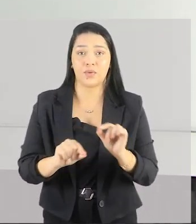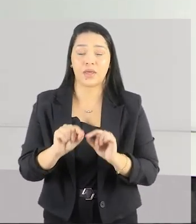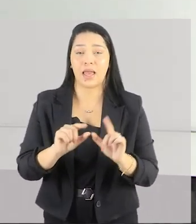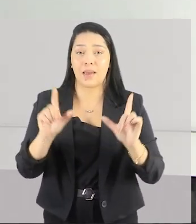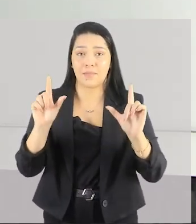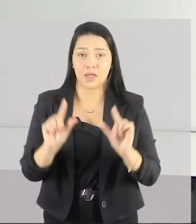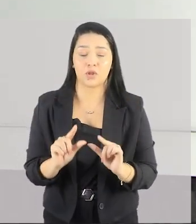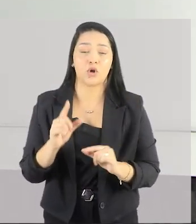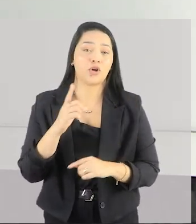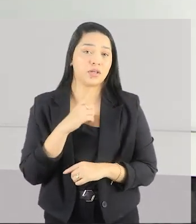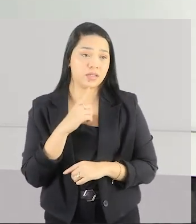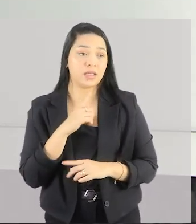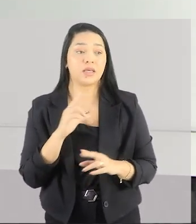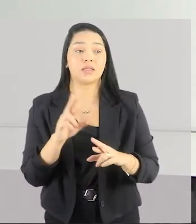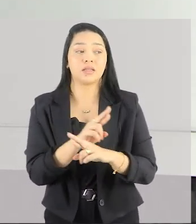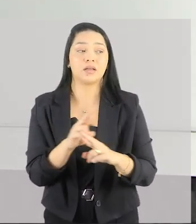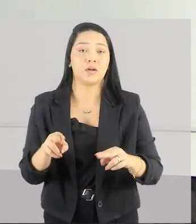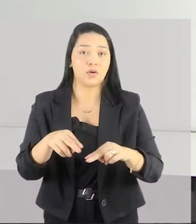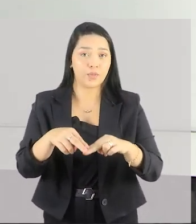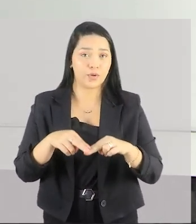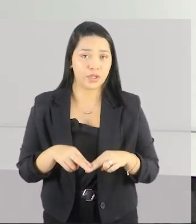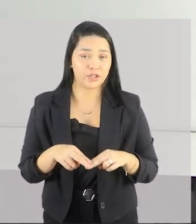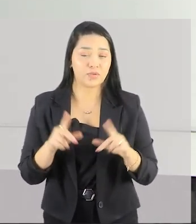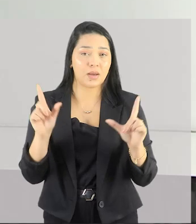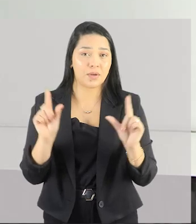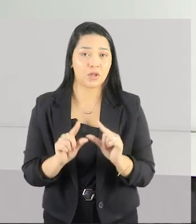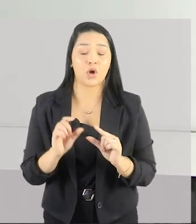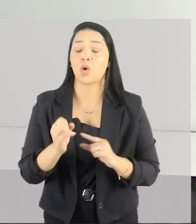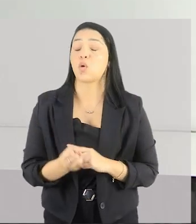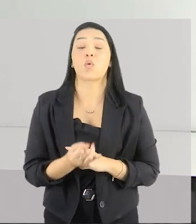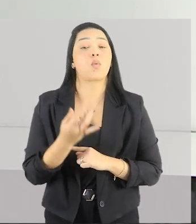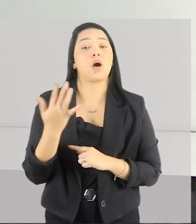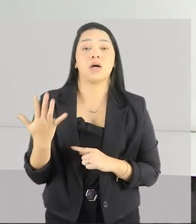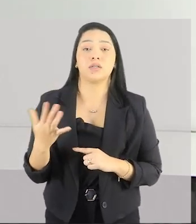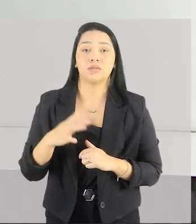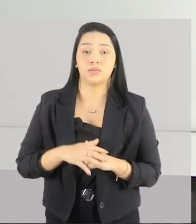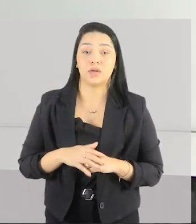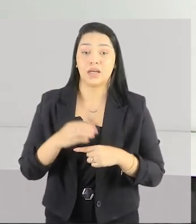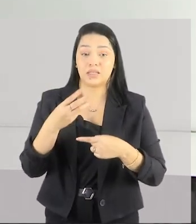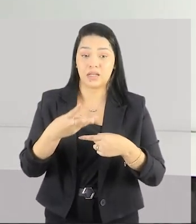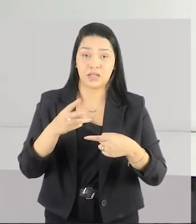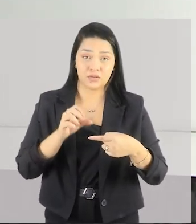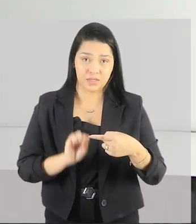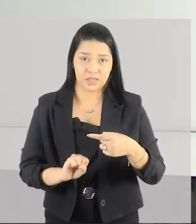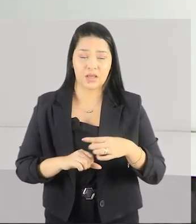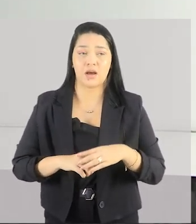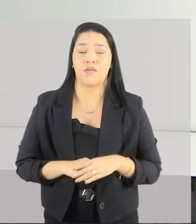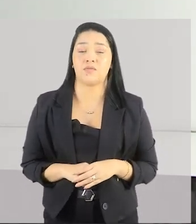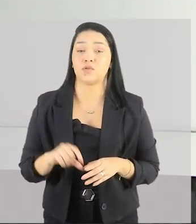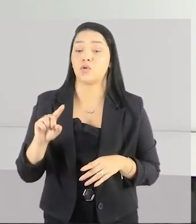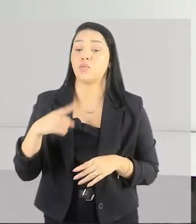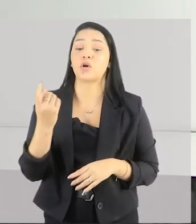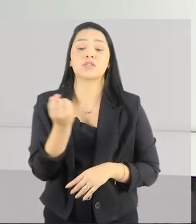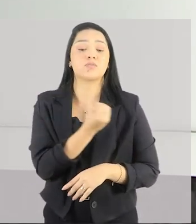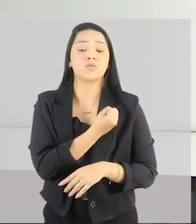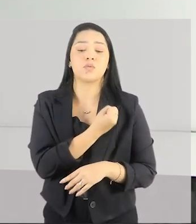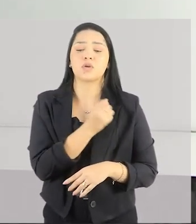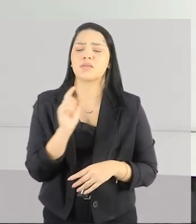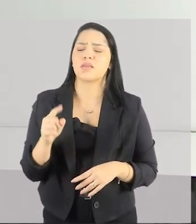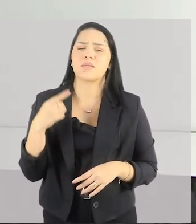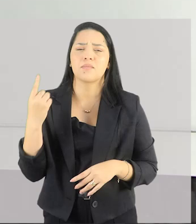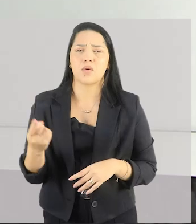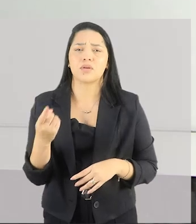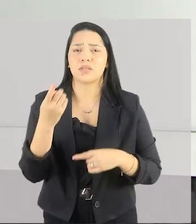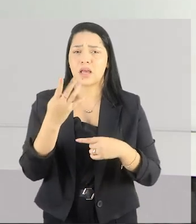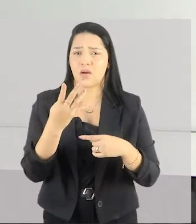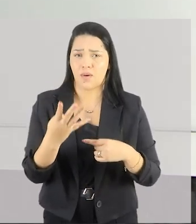menor fração. Então, ó, a menor vai ser quanto? 3/8. O próximo número depois de 3 que vem